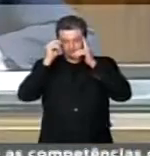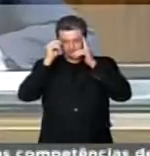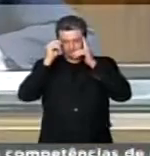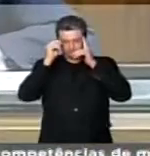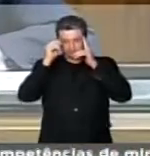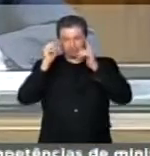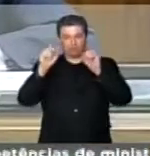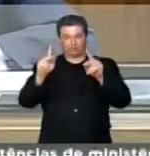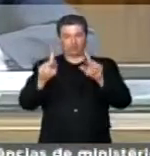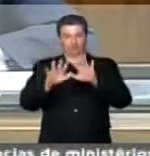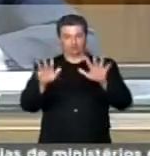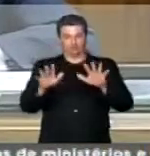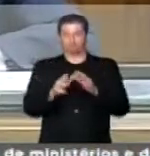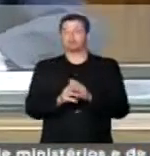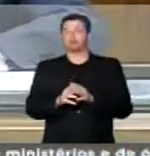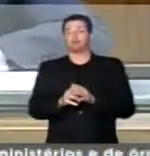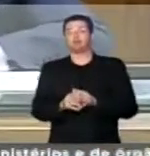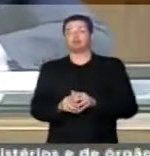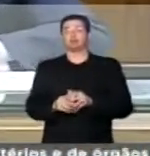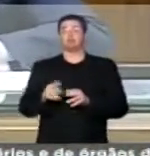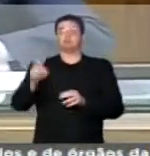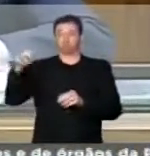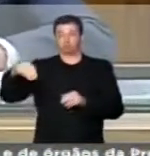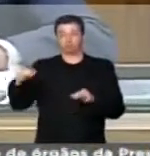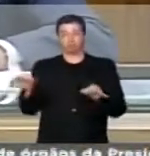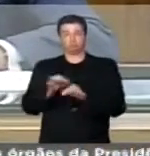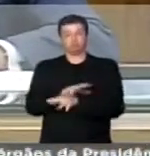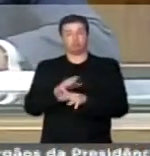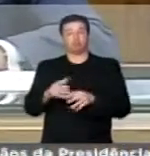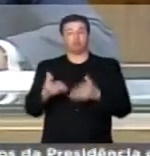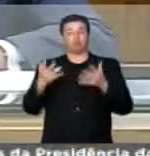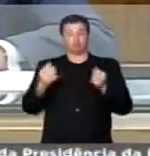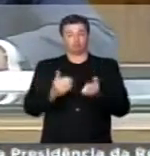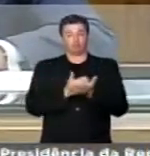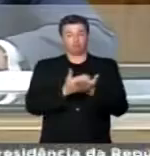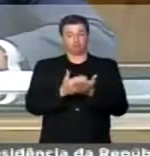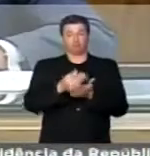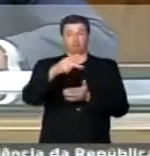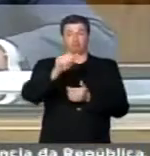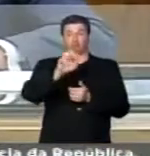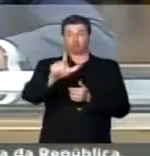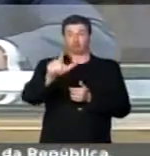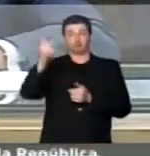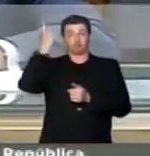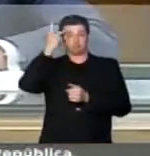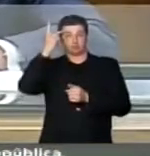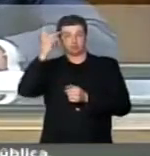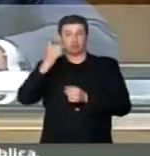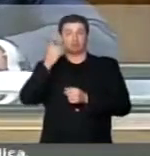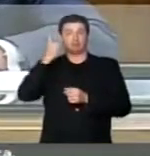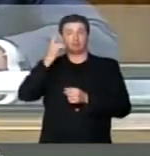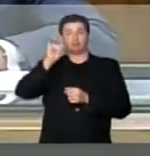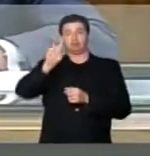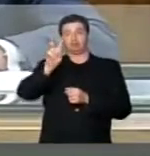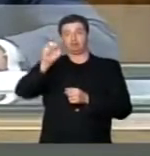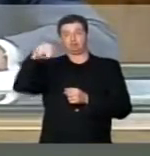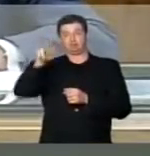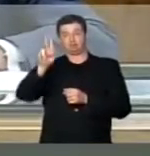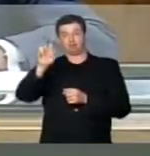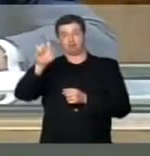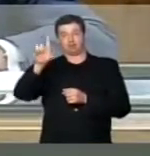Ao pequeno expediente, vamos então agora a São Paulo com a forte voz do PSOL, deputado Ivan